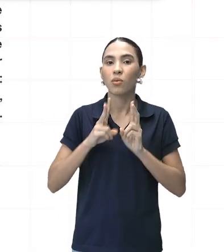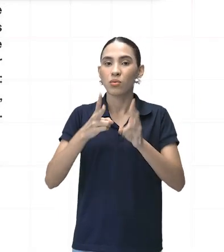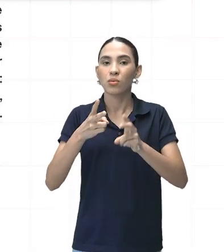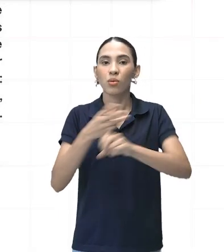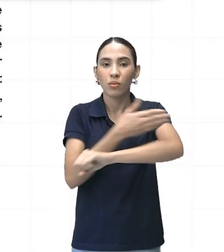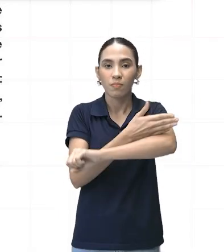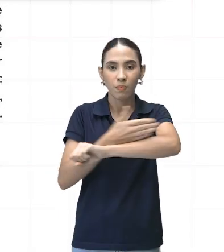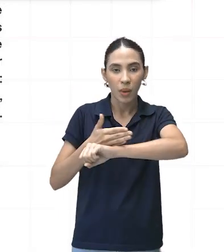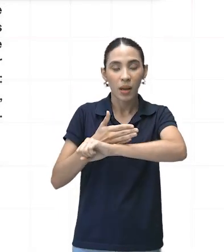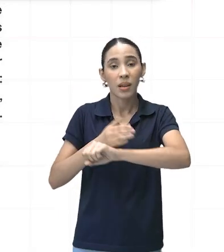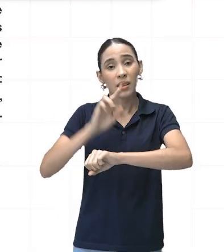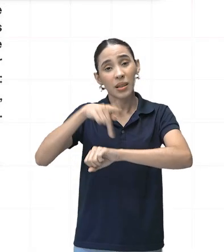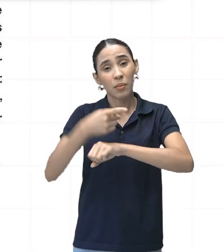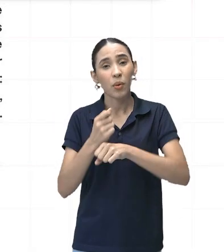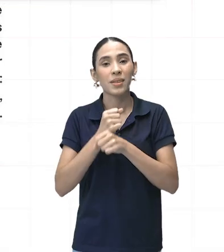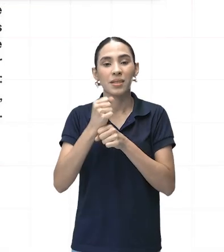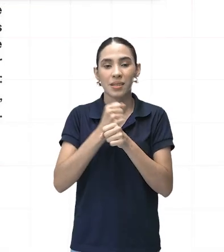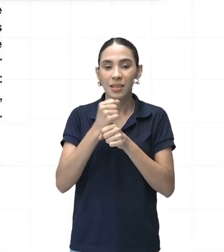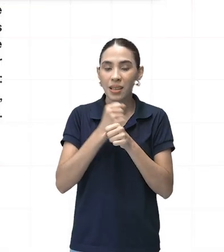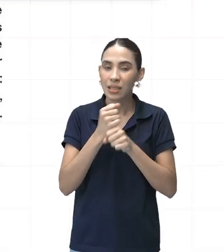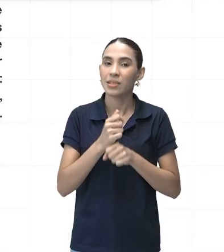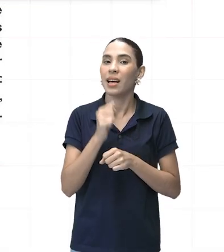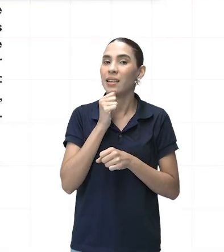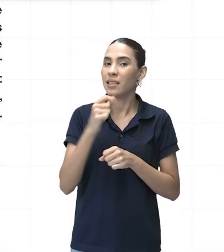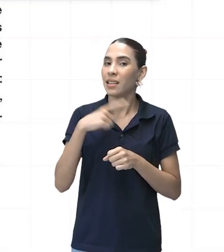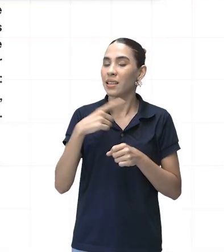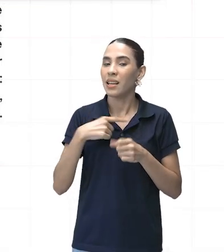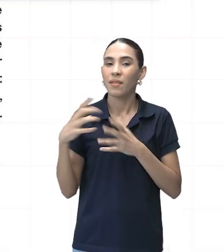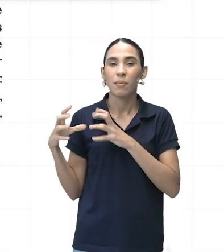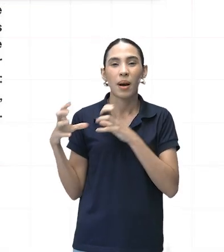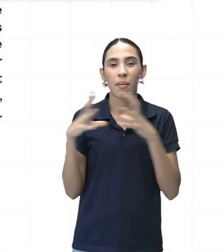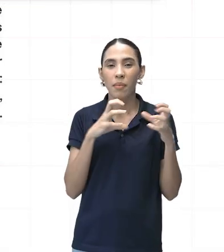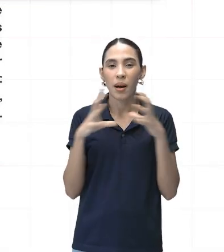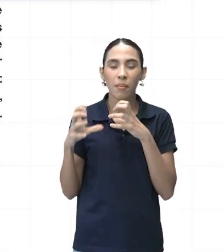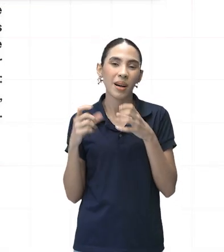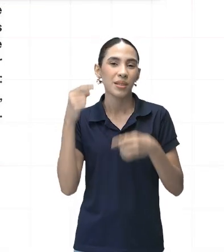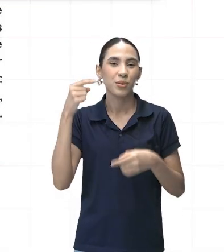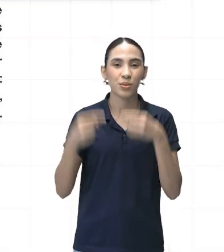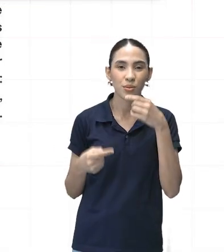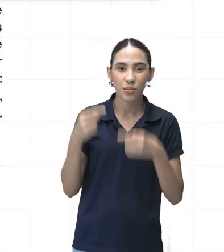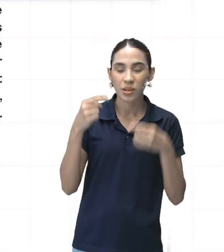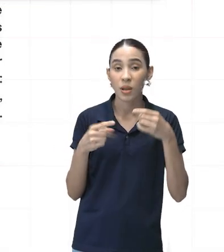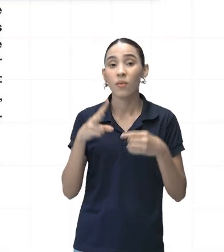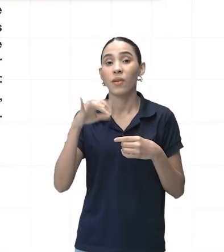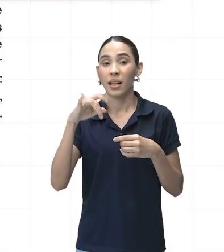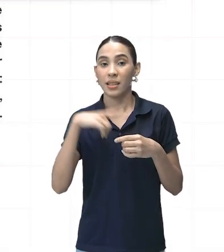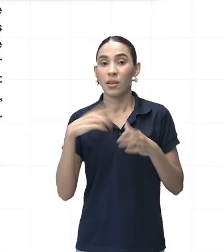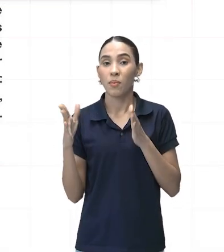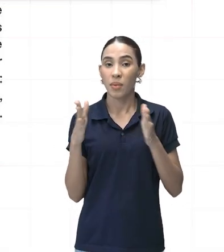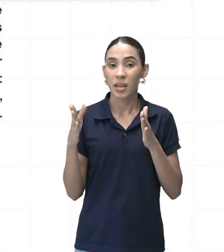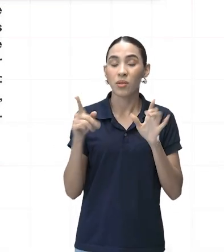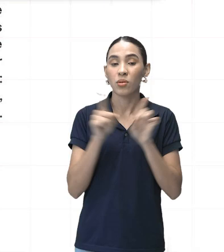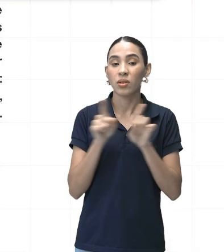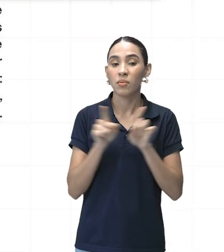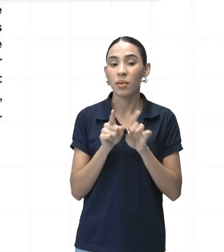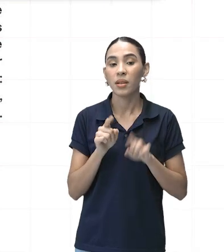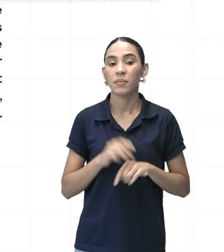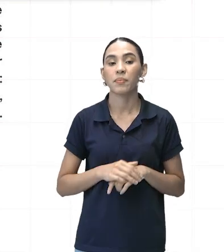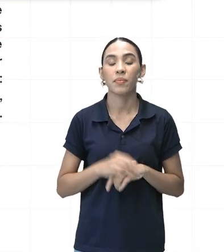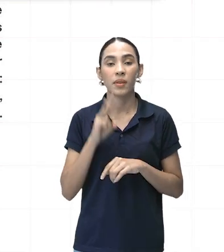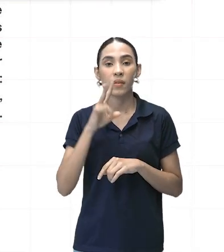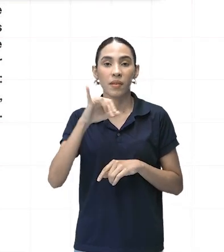Com o passar dos anos, ainda se teve vários conflitos, vai ter um período, gente, em que